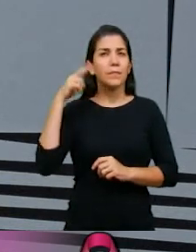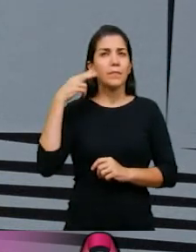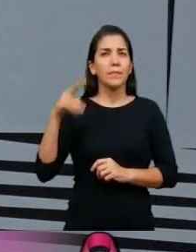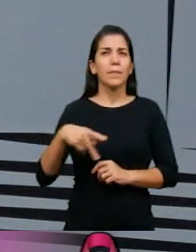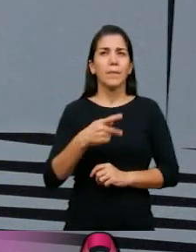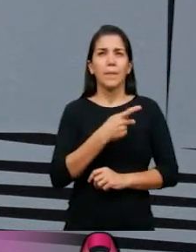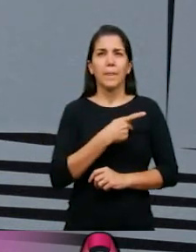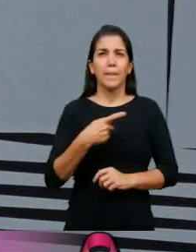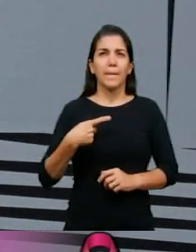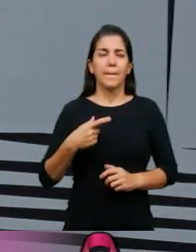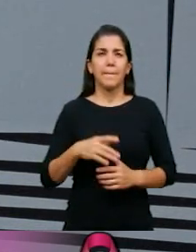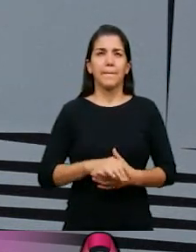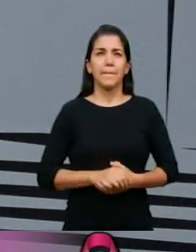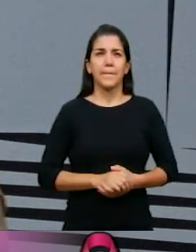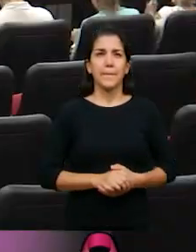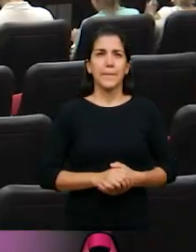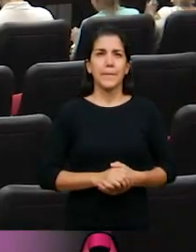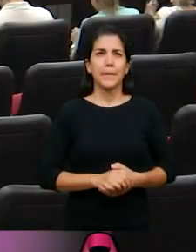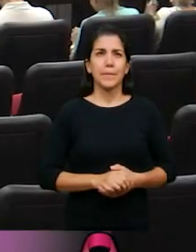Moreira, vereador PP.